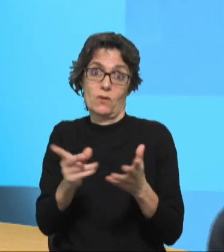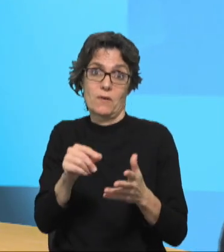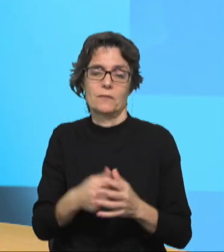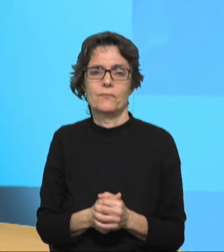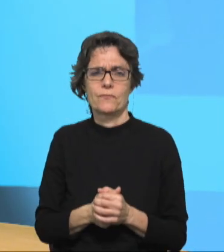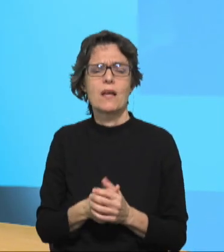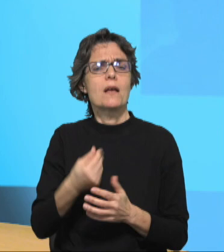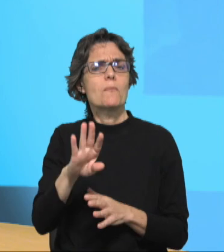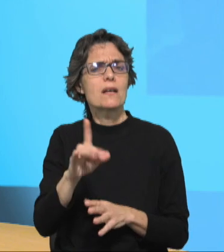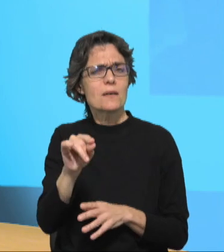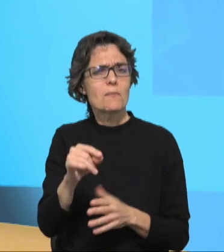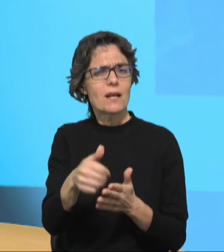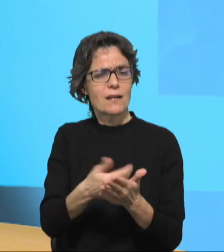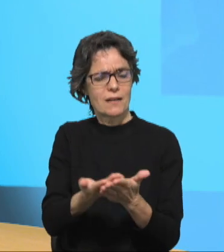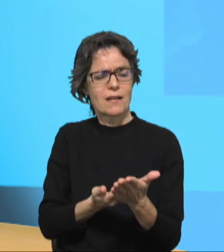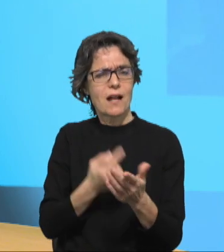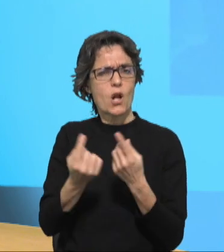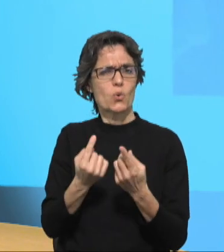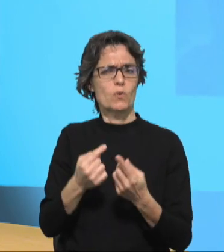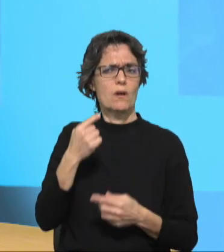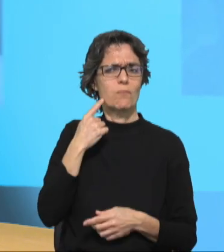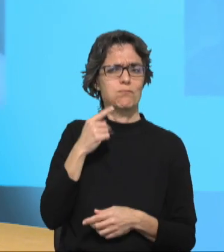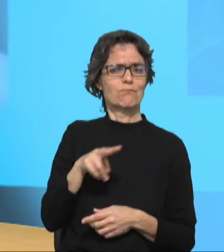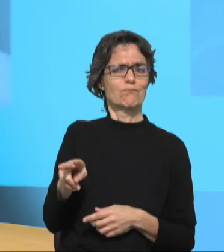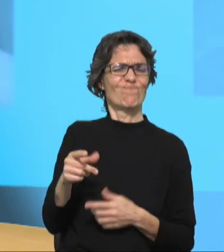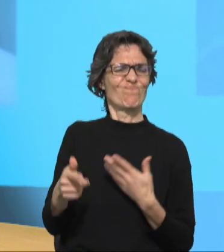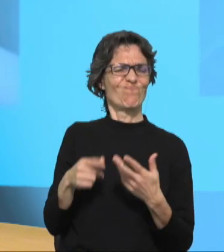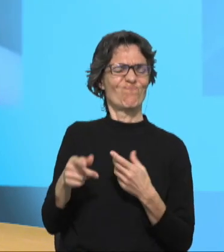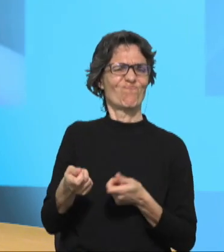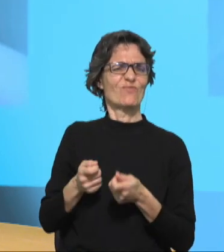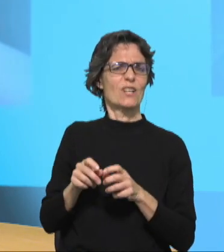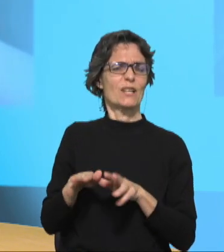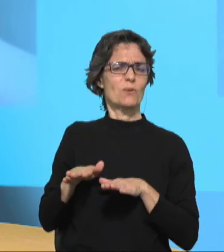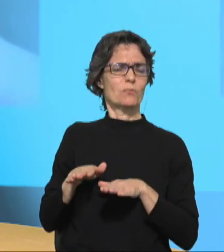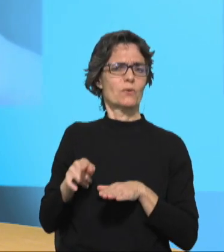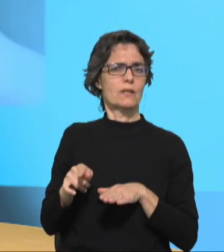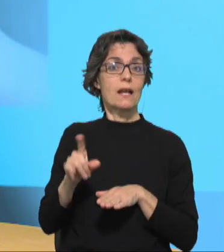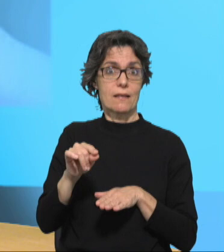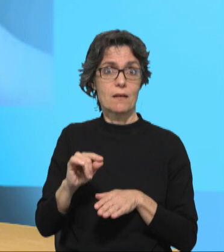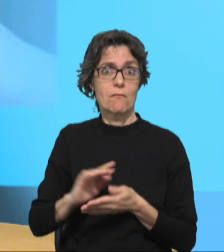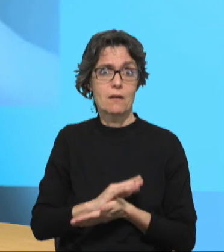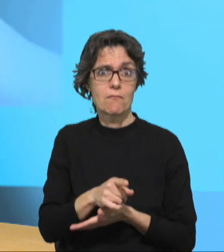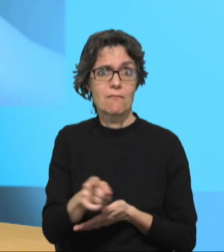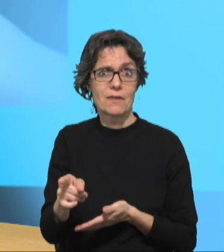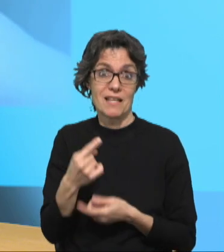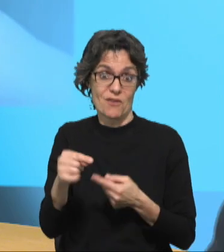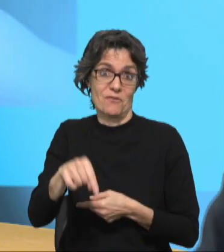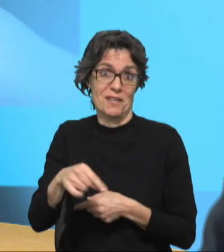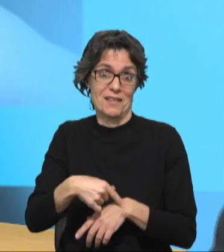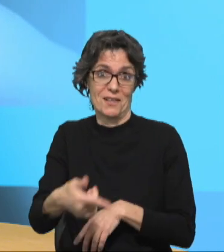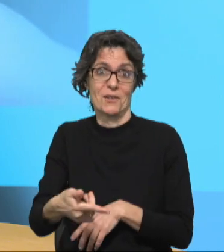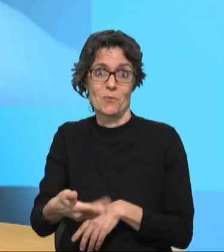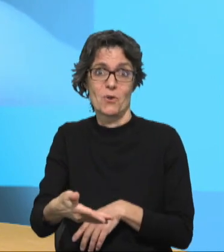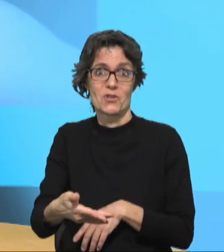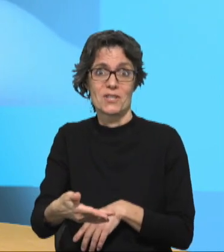desconfiados com a situação daquele que começou a ver. E também a imprensa se depara, por vezes,